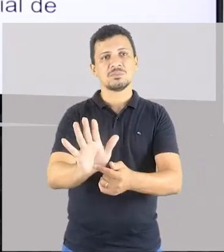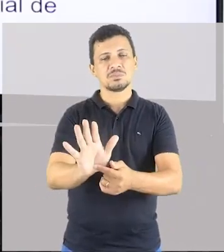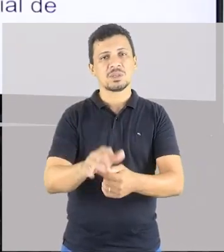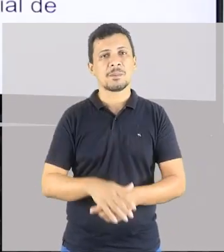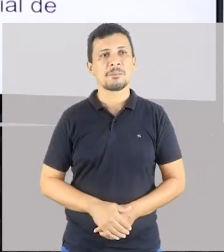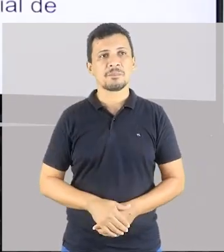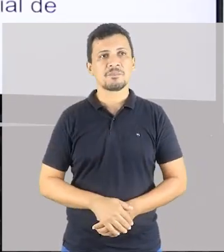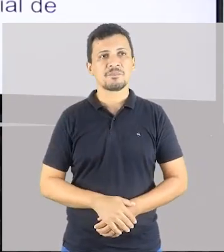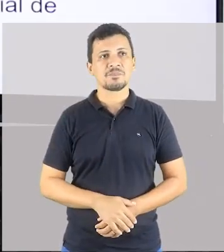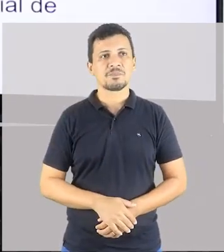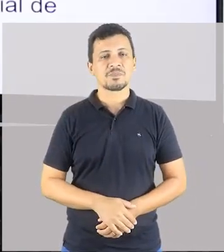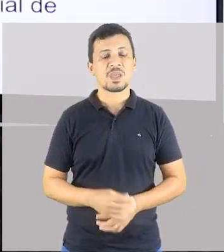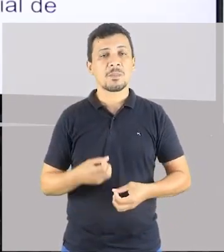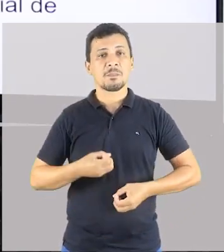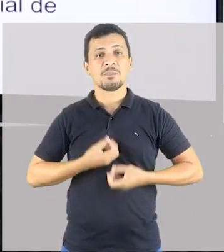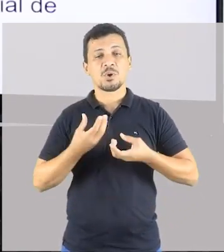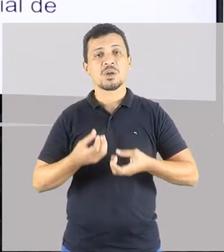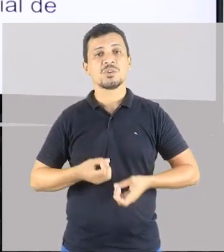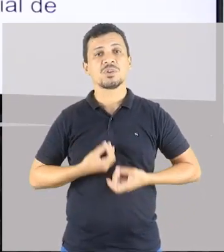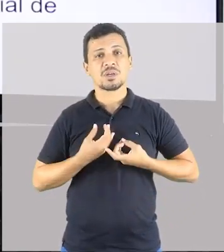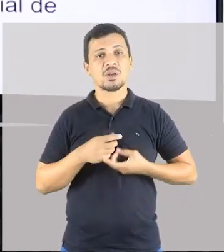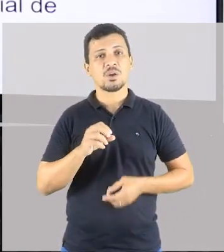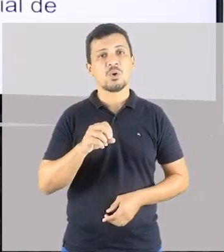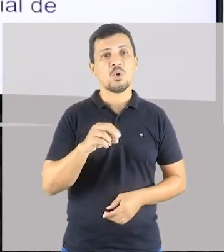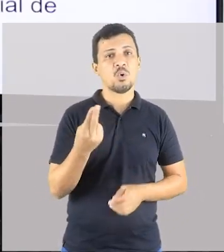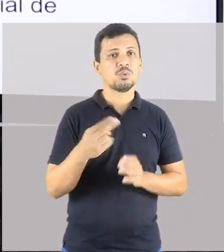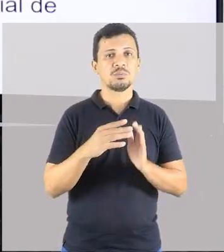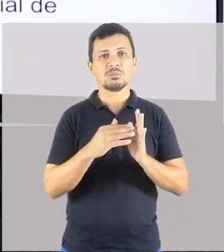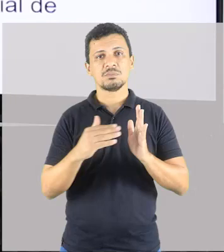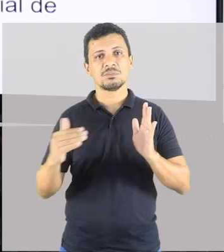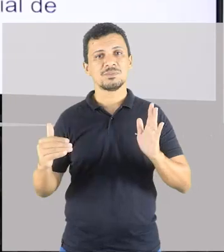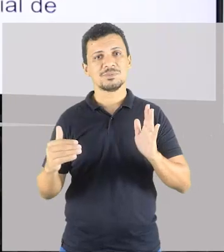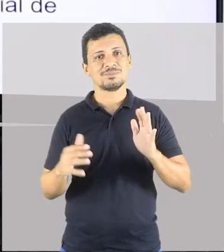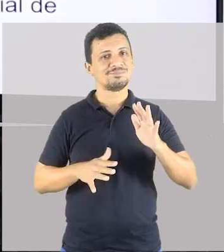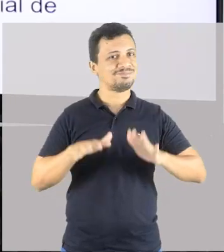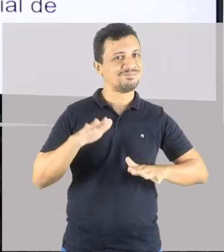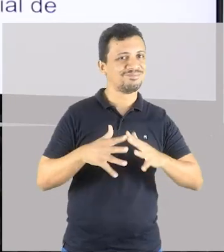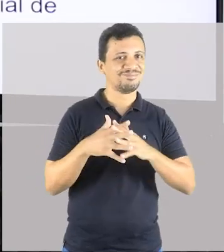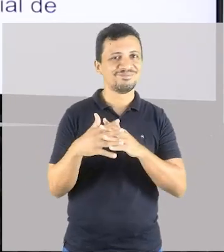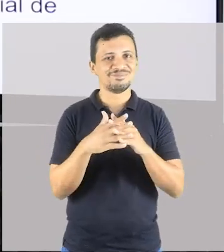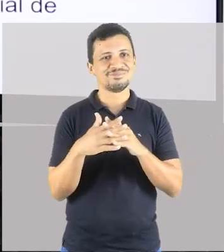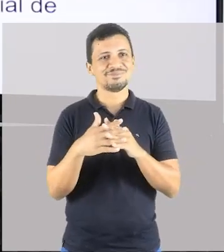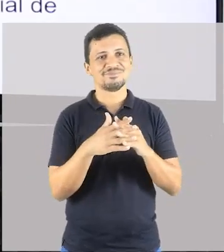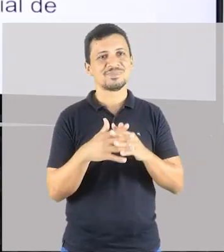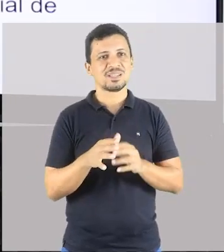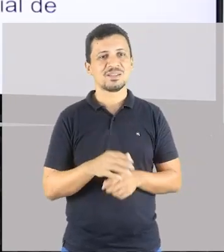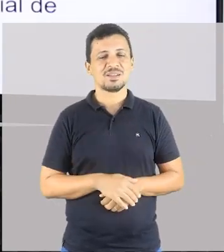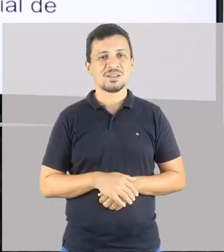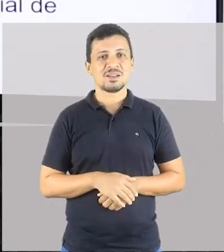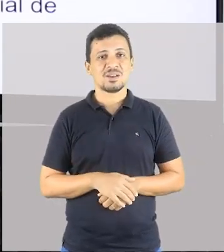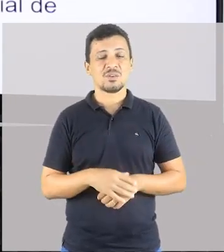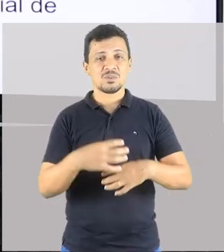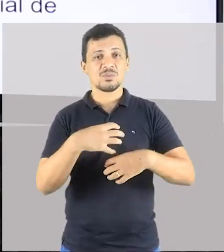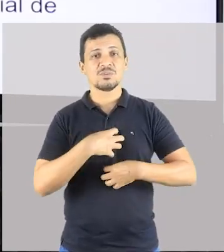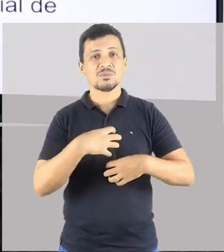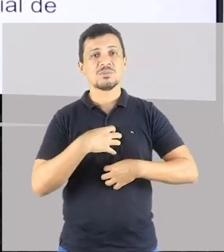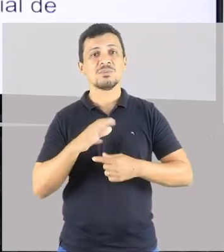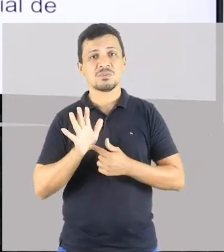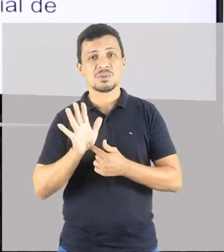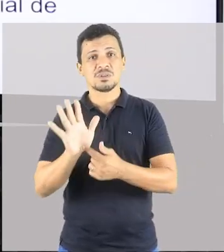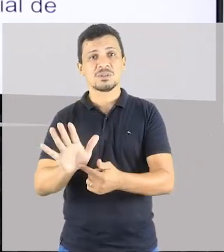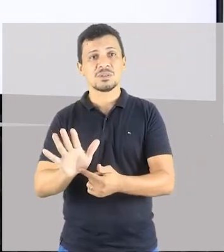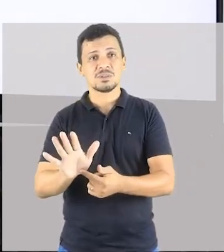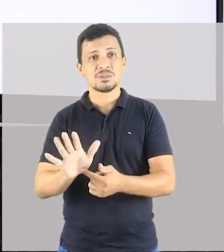poética é chamada de função poética ou função estética. E eu terminei fazendo a confusão aqui. Quando ele fala de função expressiva,